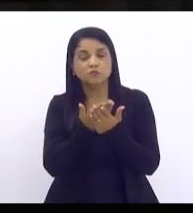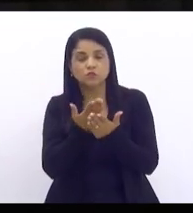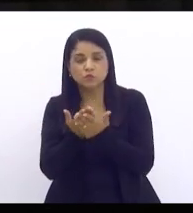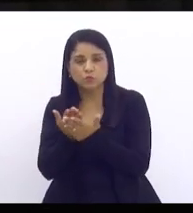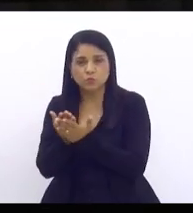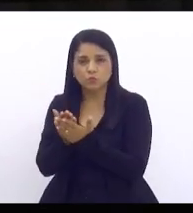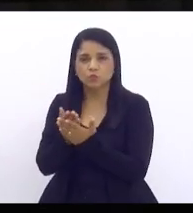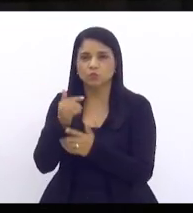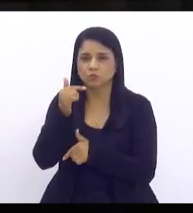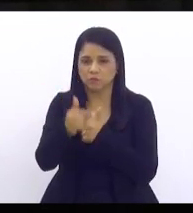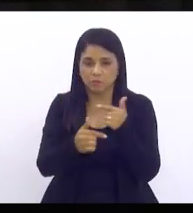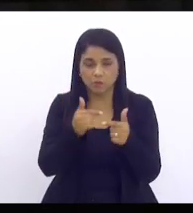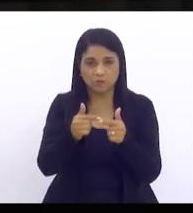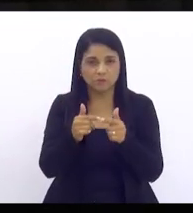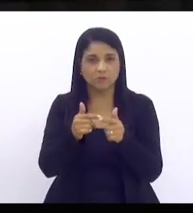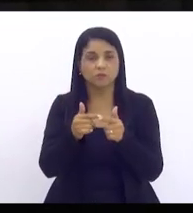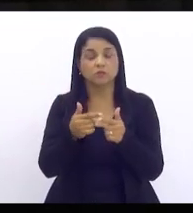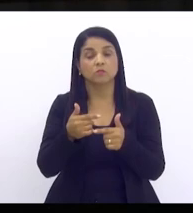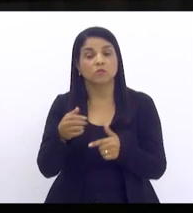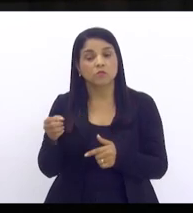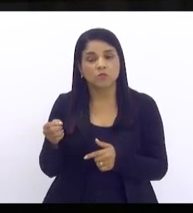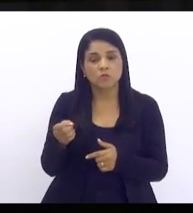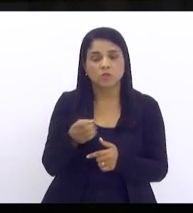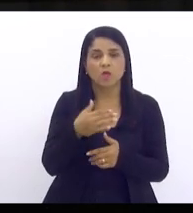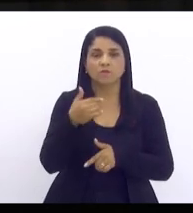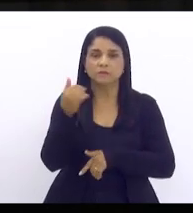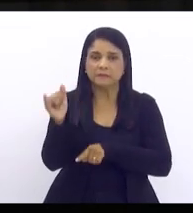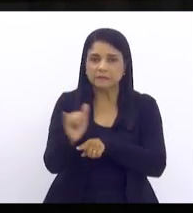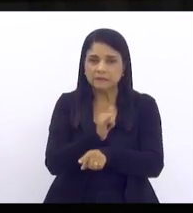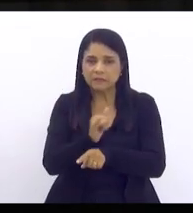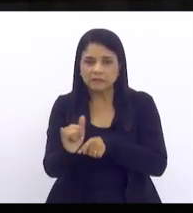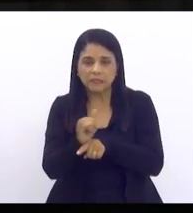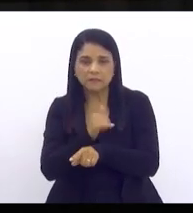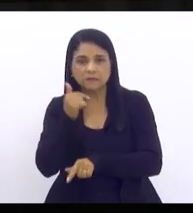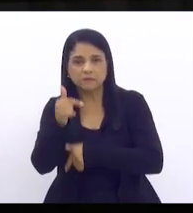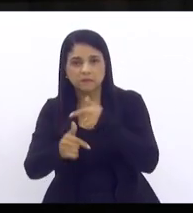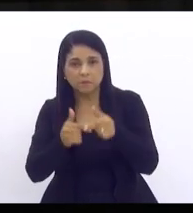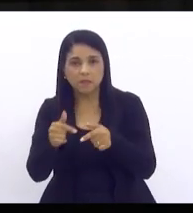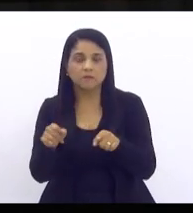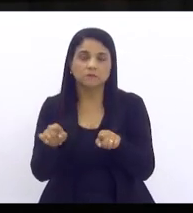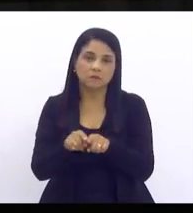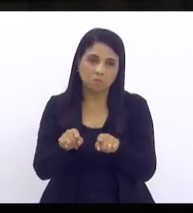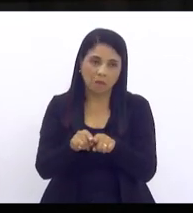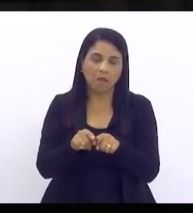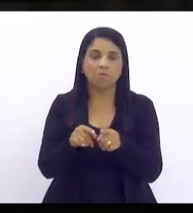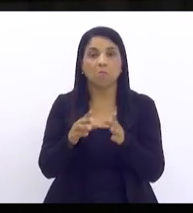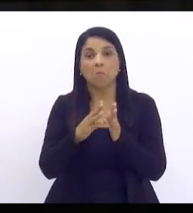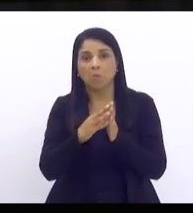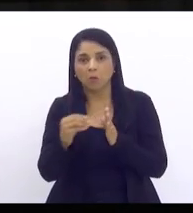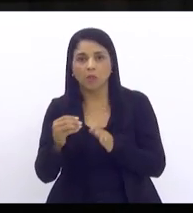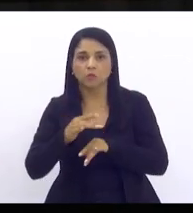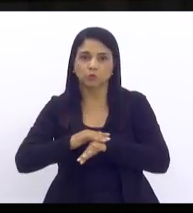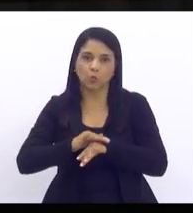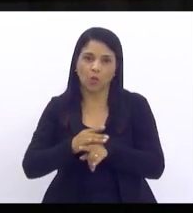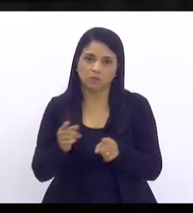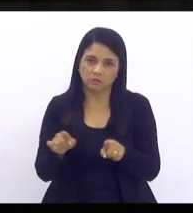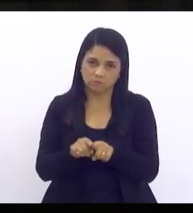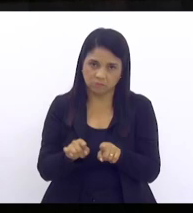abre aspas, novas formas de trabalhar, novos modos de adoecer, fecha aspas, realizado